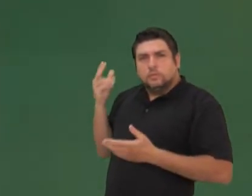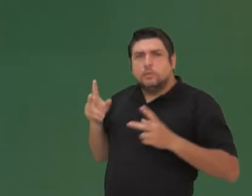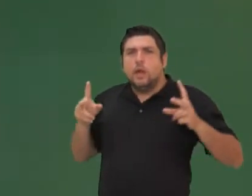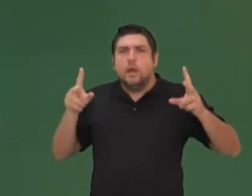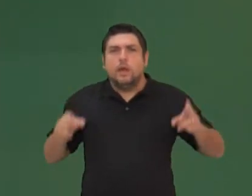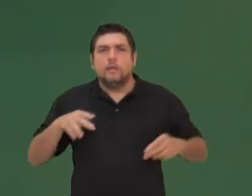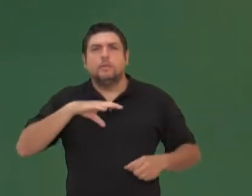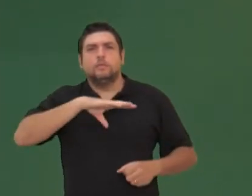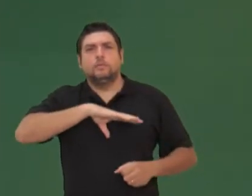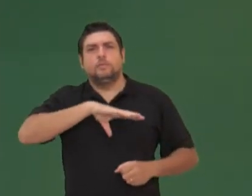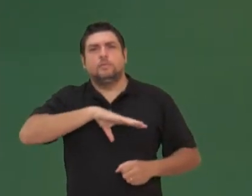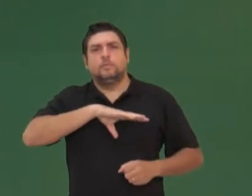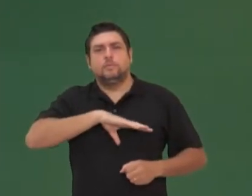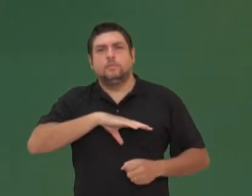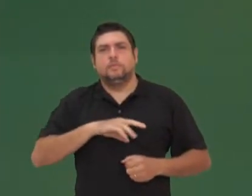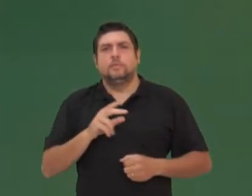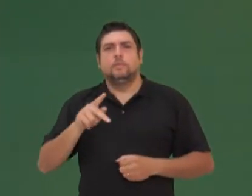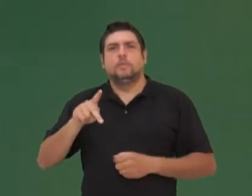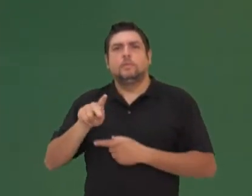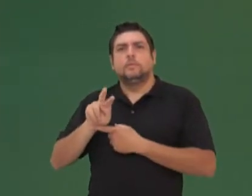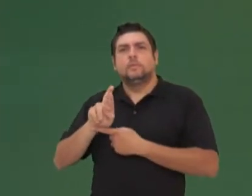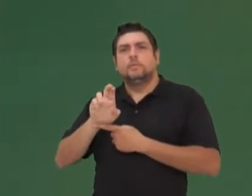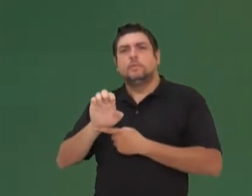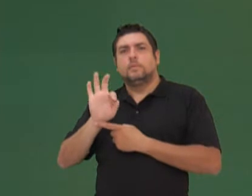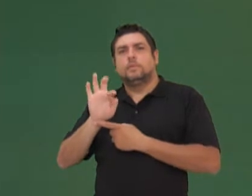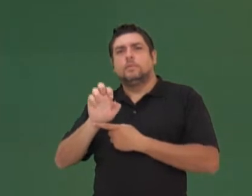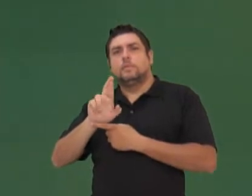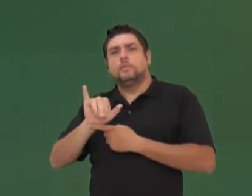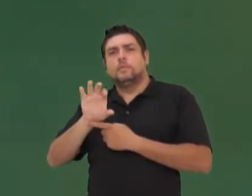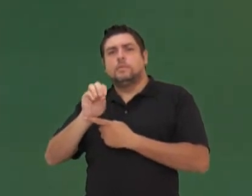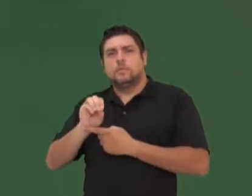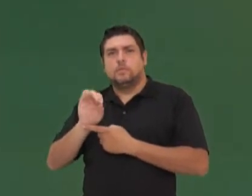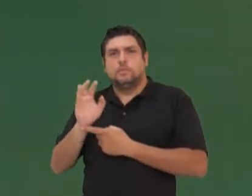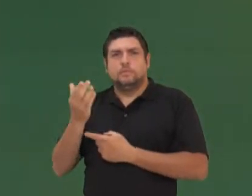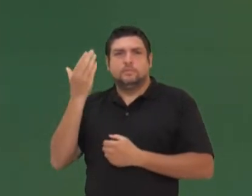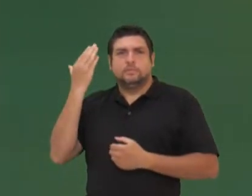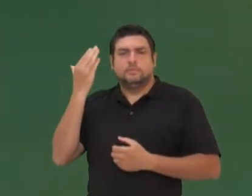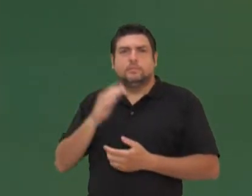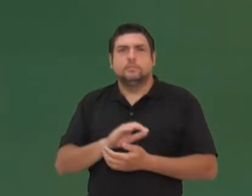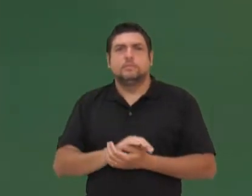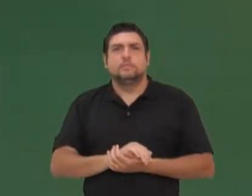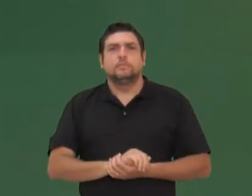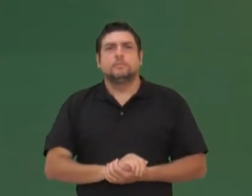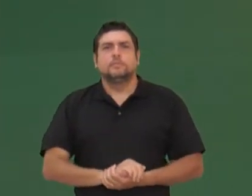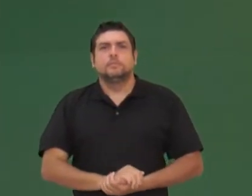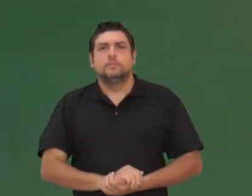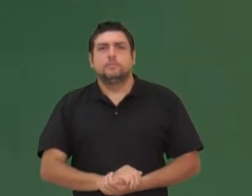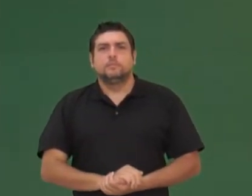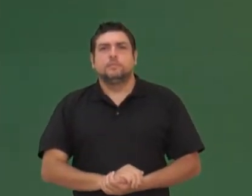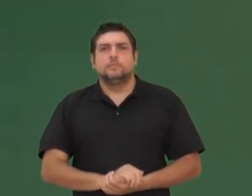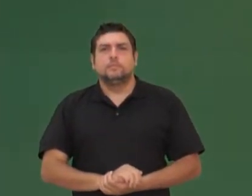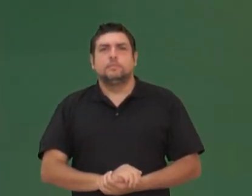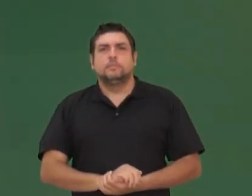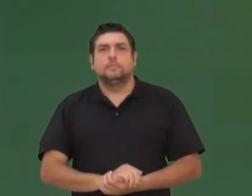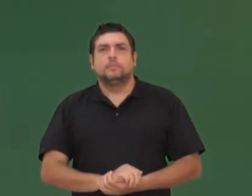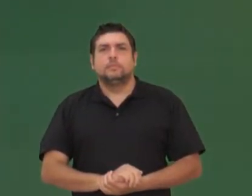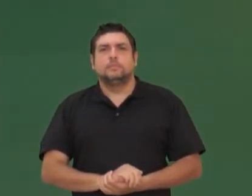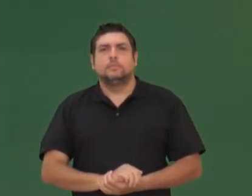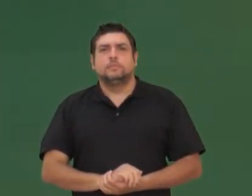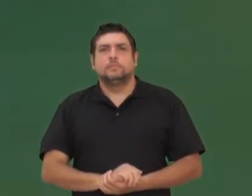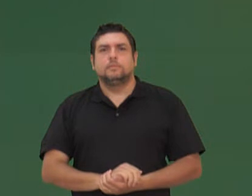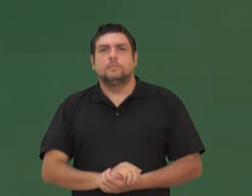O professor, mira, les ayudara em el classroom. Perfeito? Ayudara, em